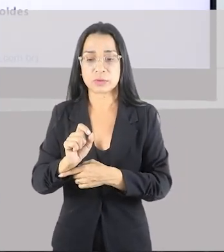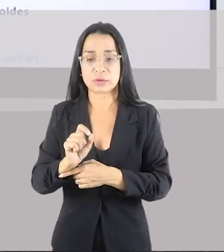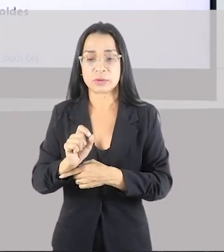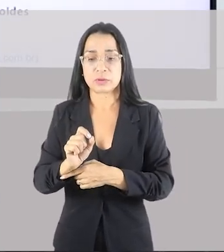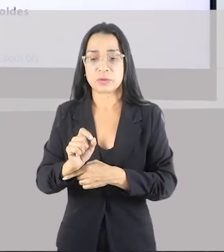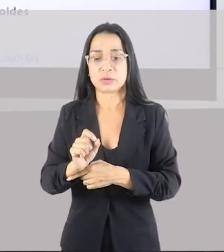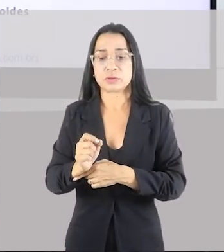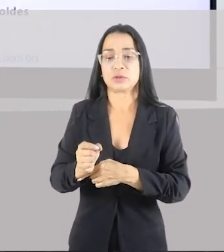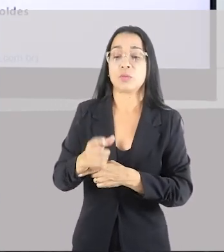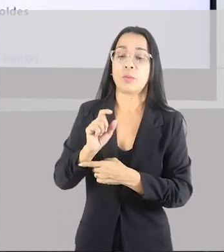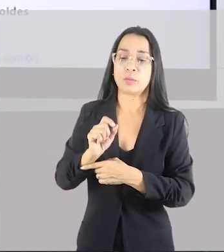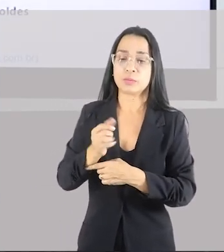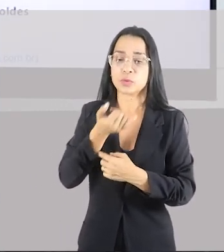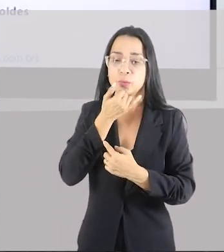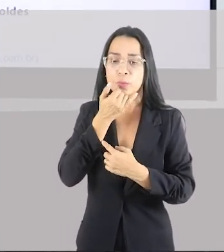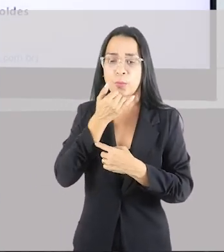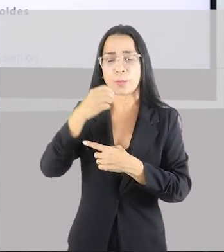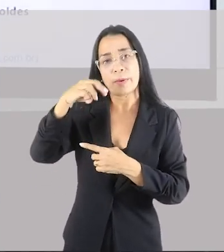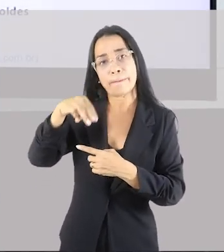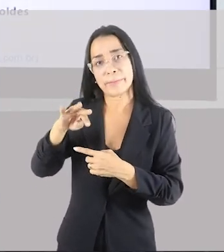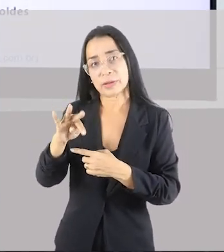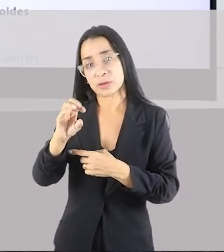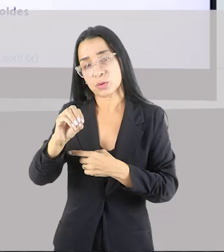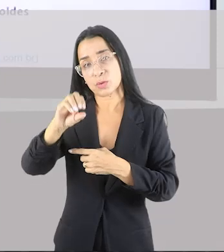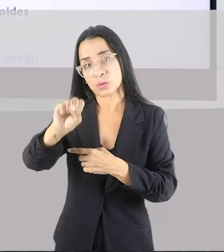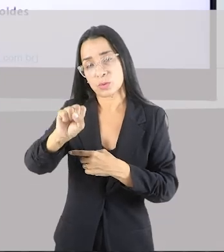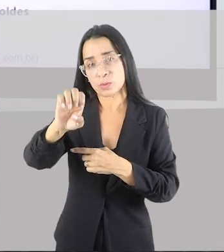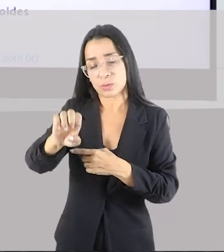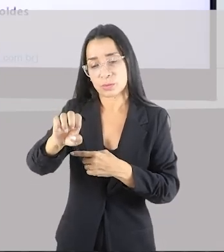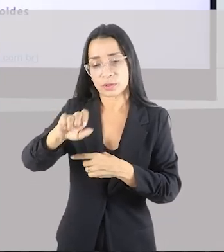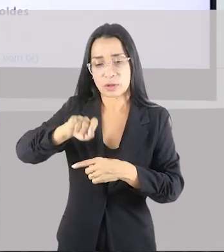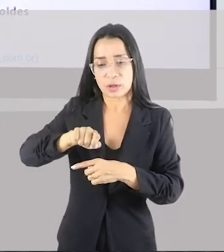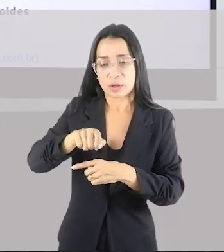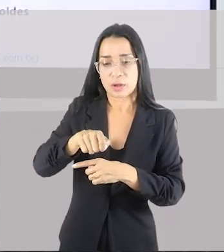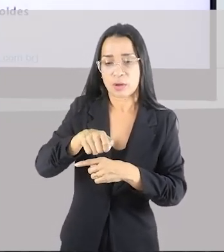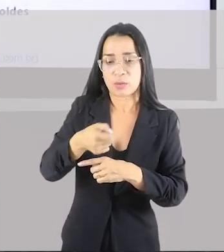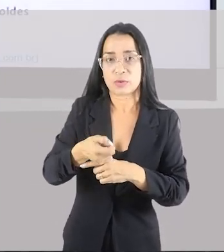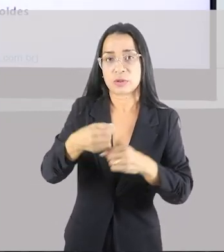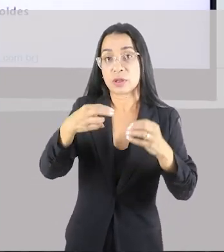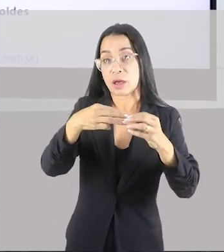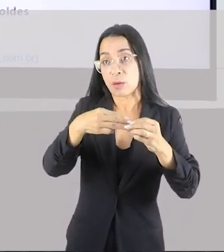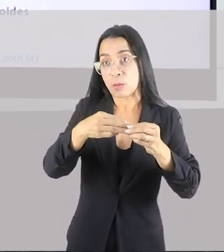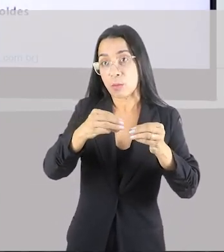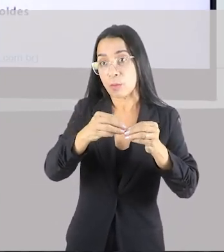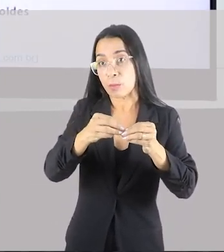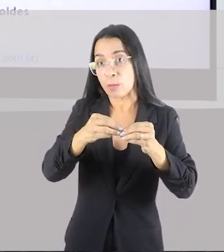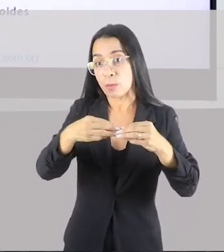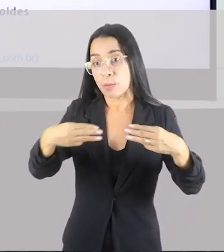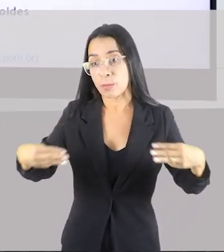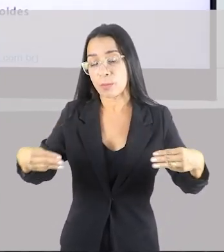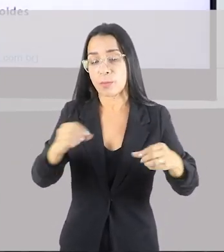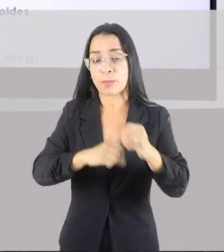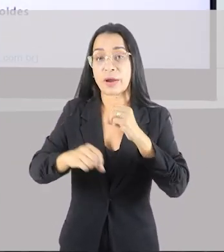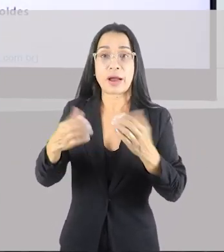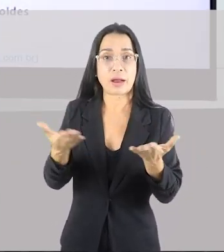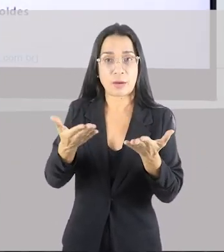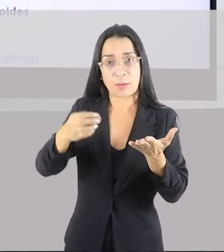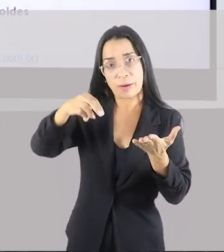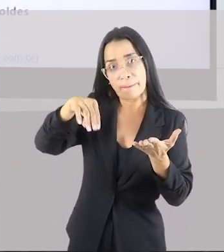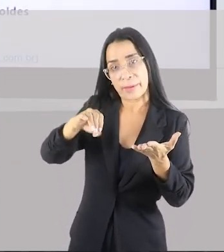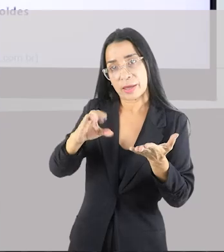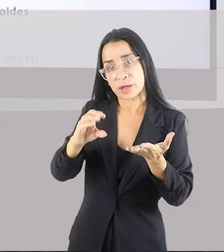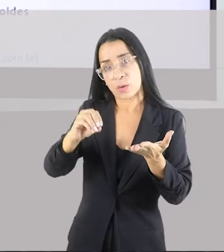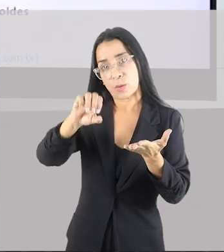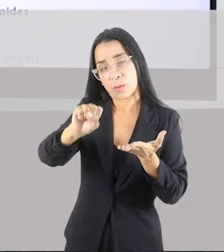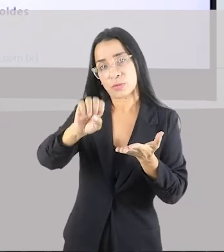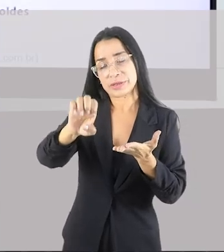de meiose, tá? E você já deve ter ouvido falar aí desse nome. Geralmente, quando a gente fala de